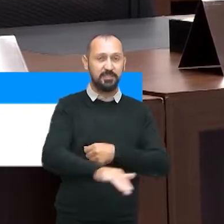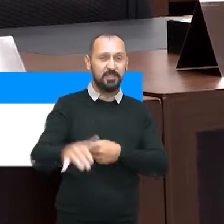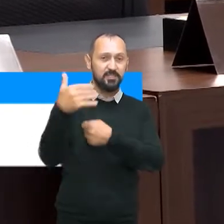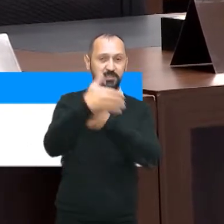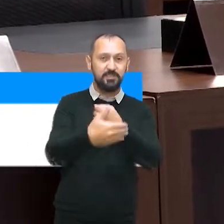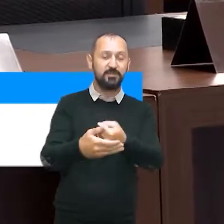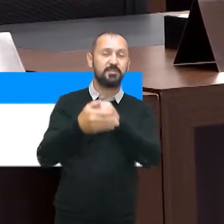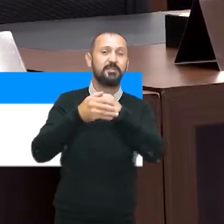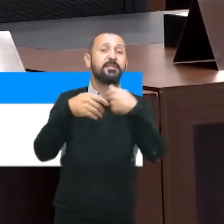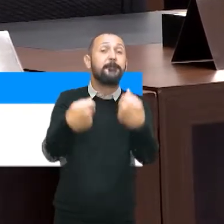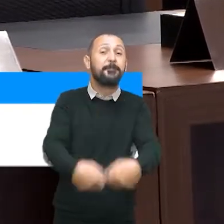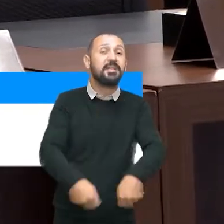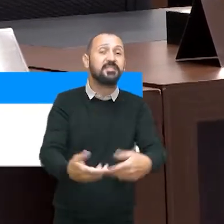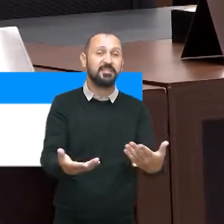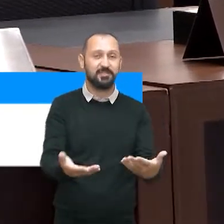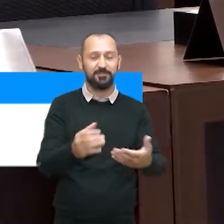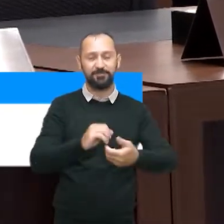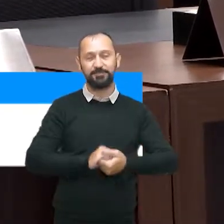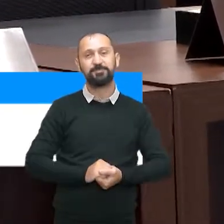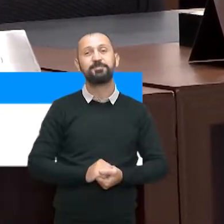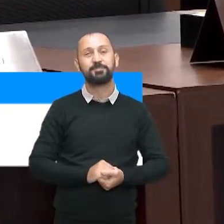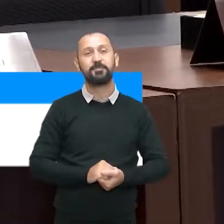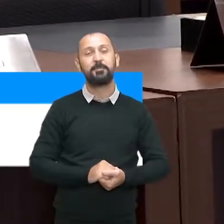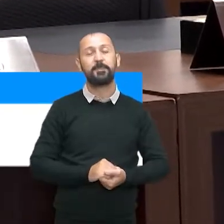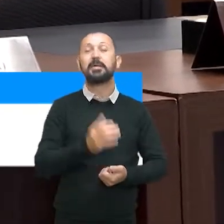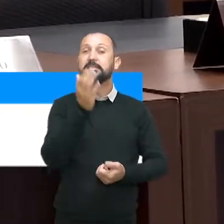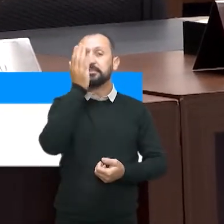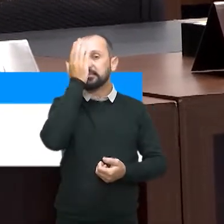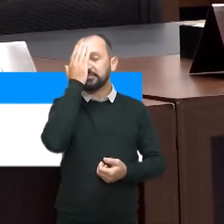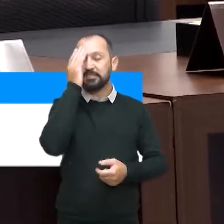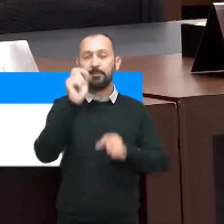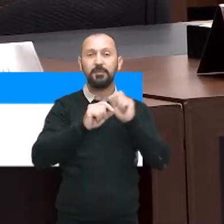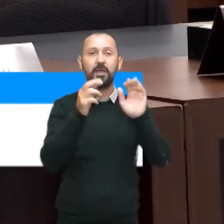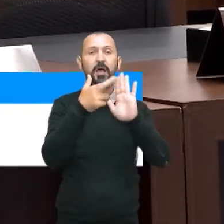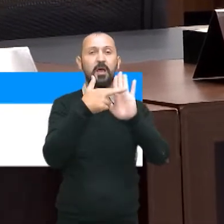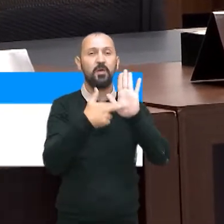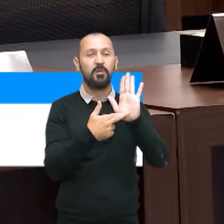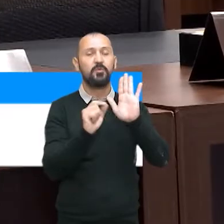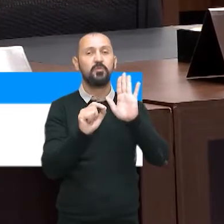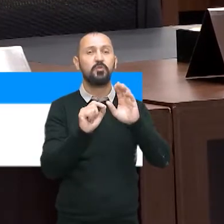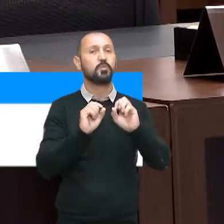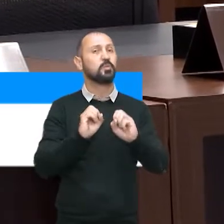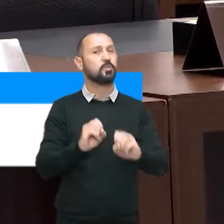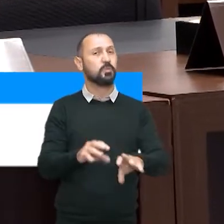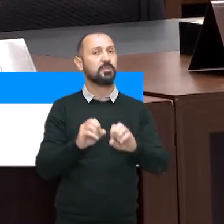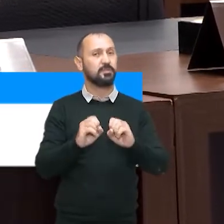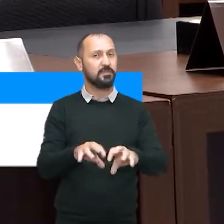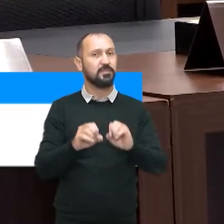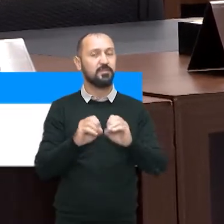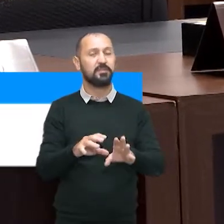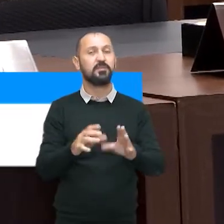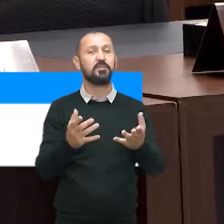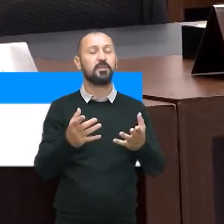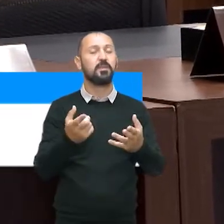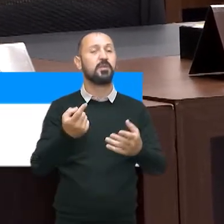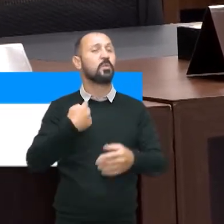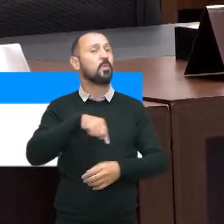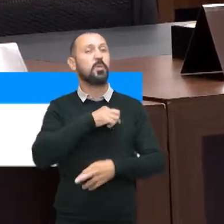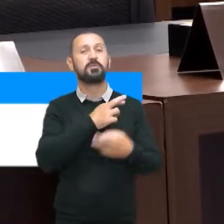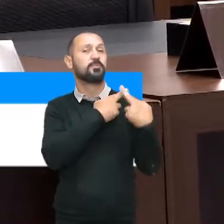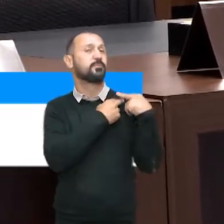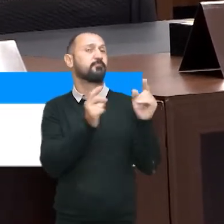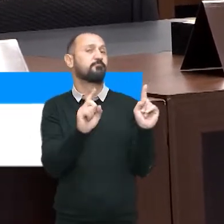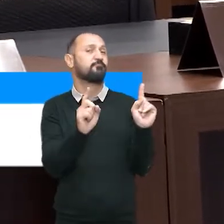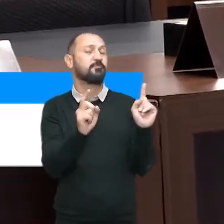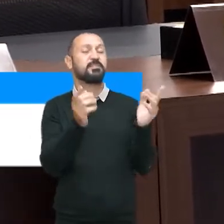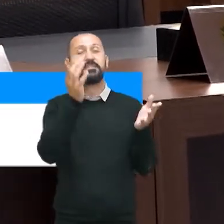temos que proteger as nossas crianças. E sabemos também, com relação à regulamentação do ensino, que não é